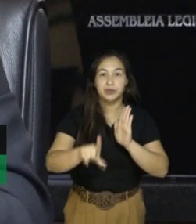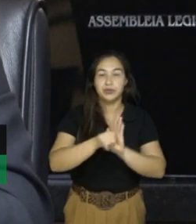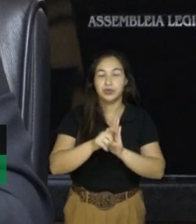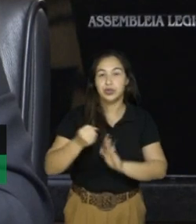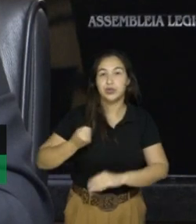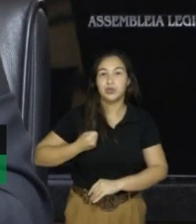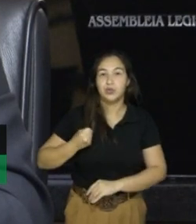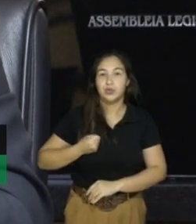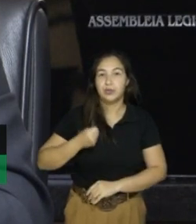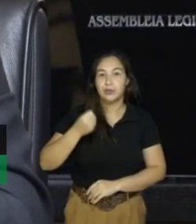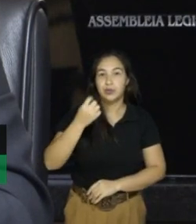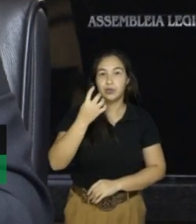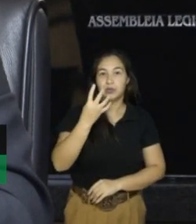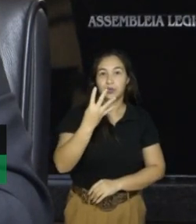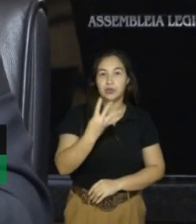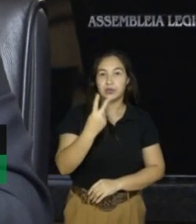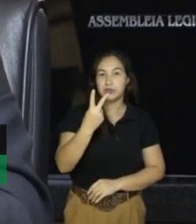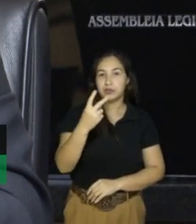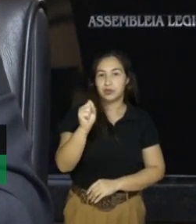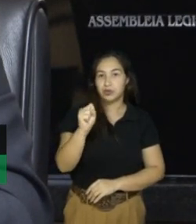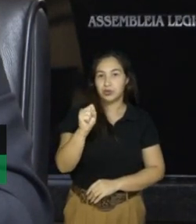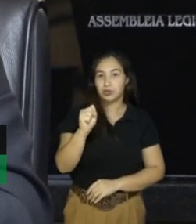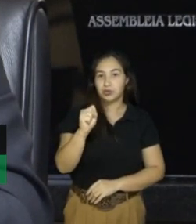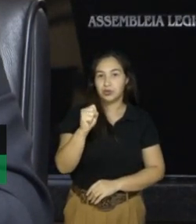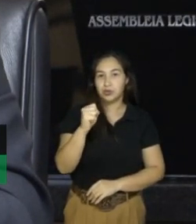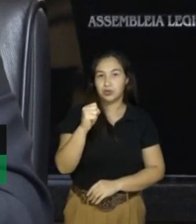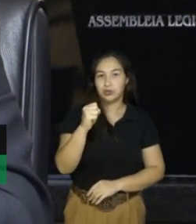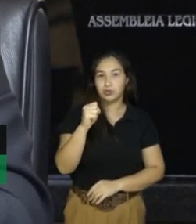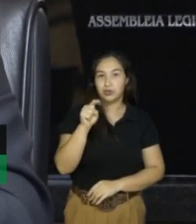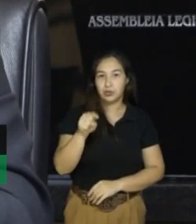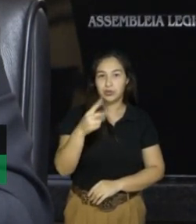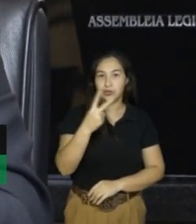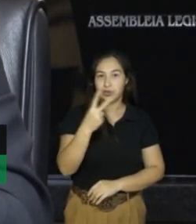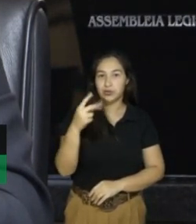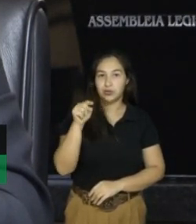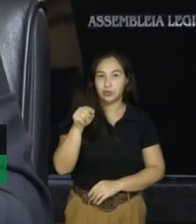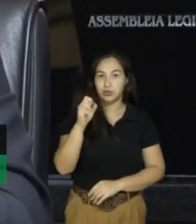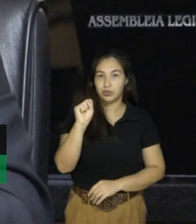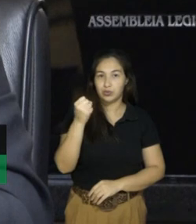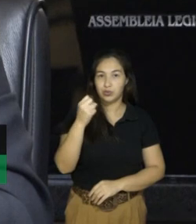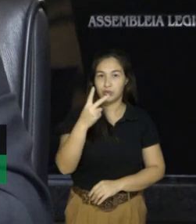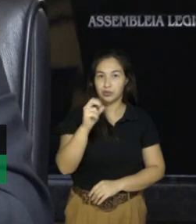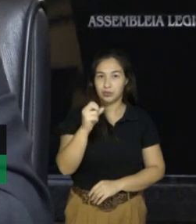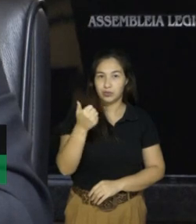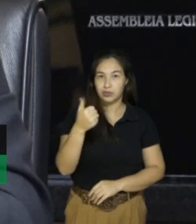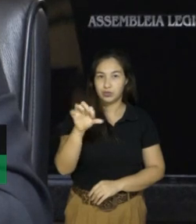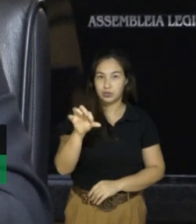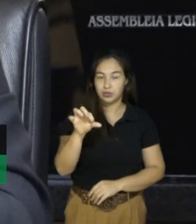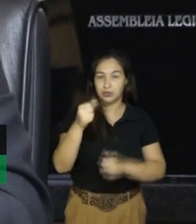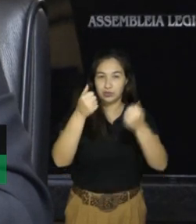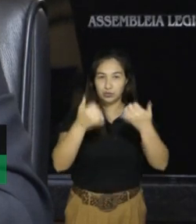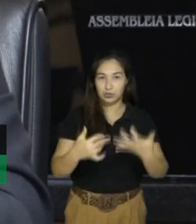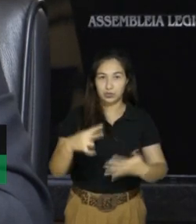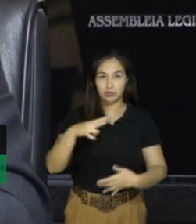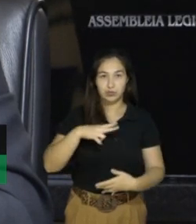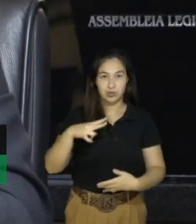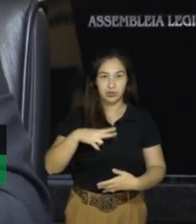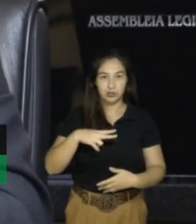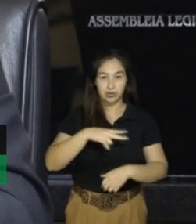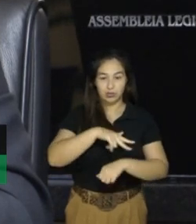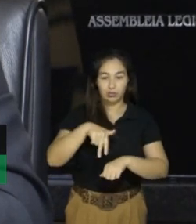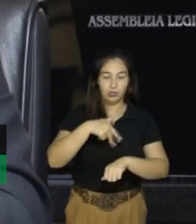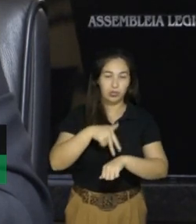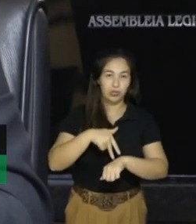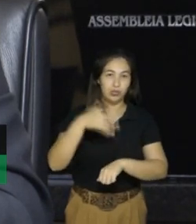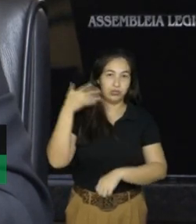lei número 428 22.8 2019 explicações pessoais fizeram